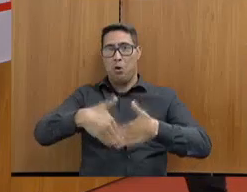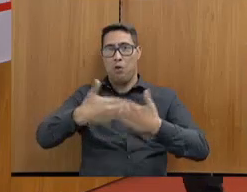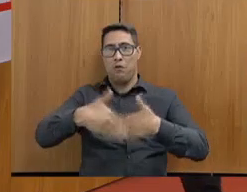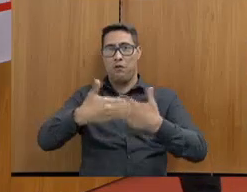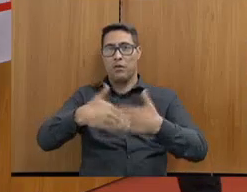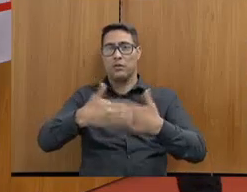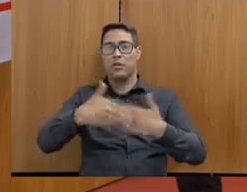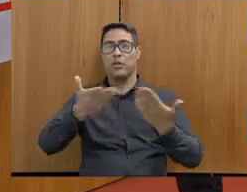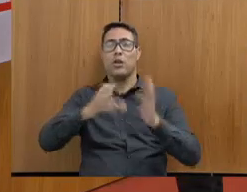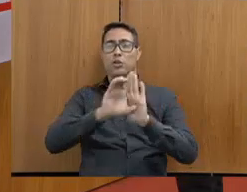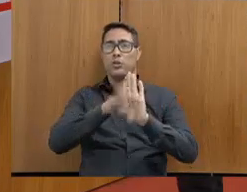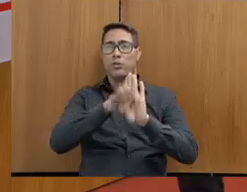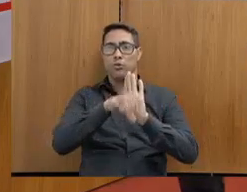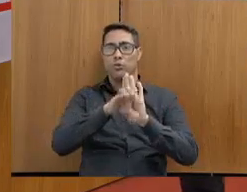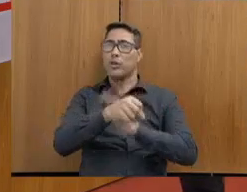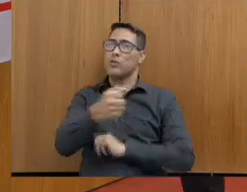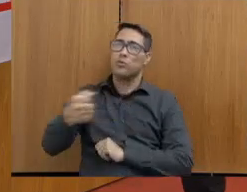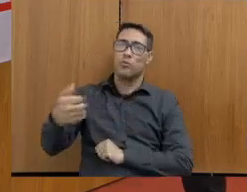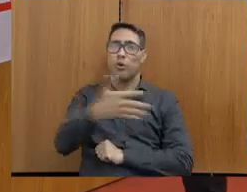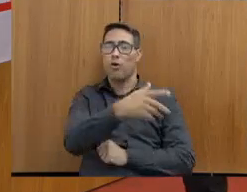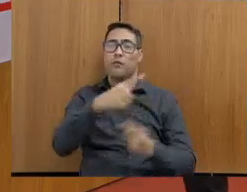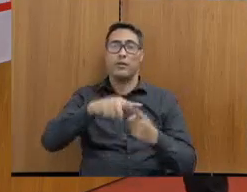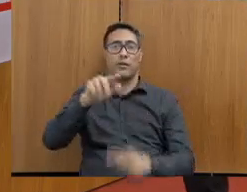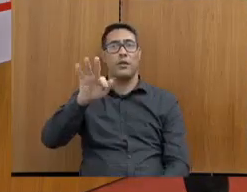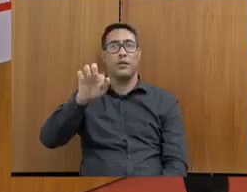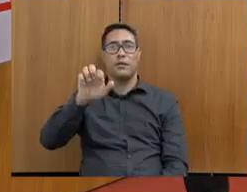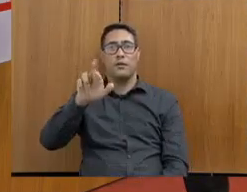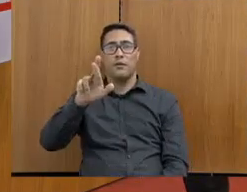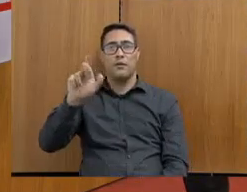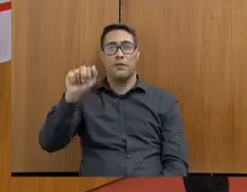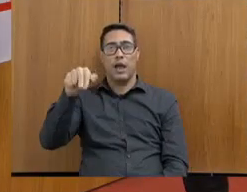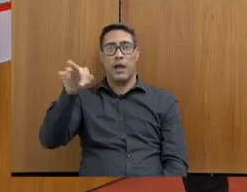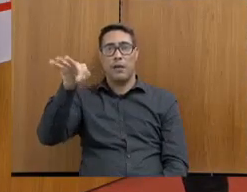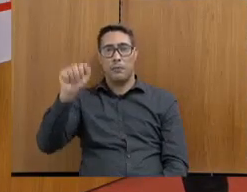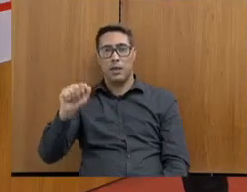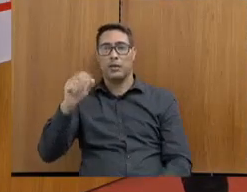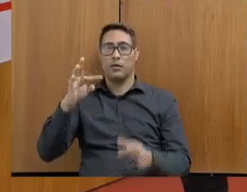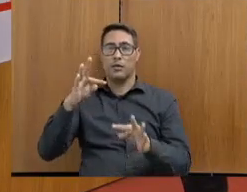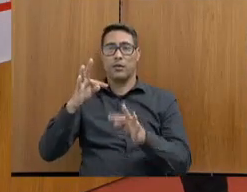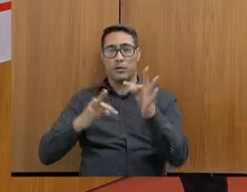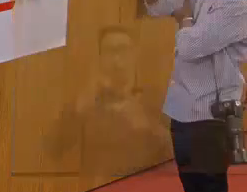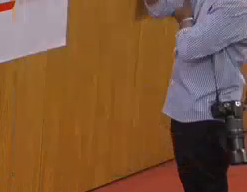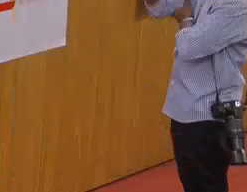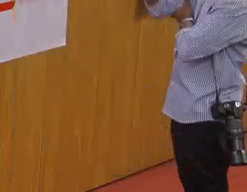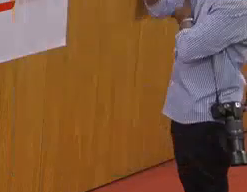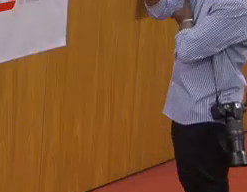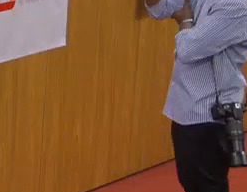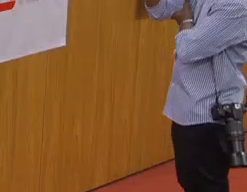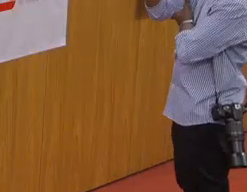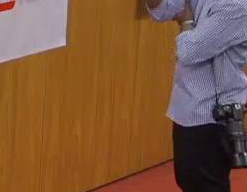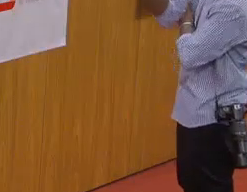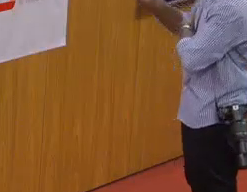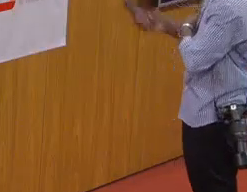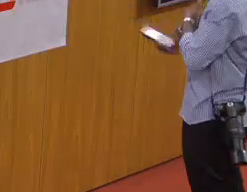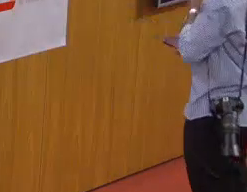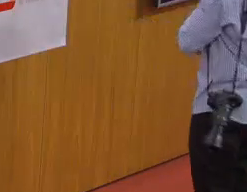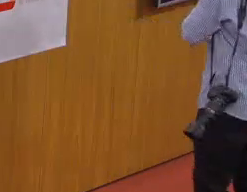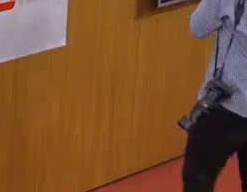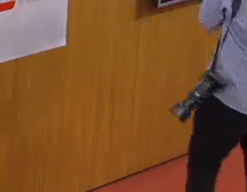de novas ferramentas tecnológicas para que otimizamos a investigação criminal obrigado